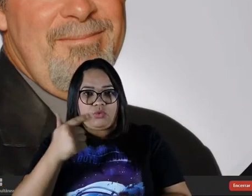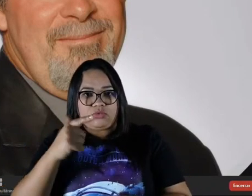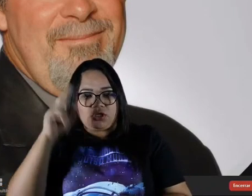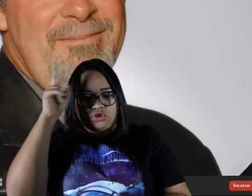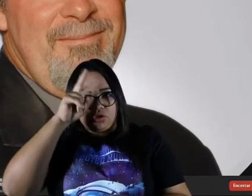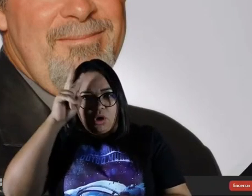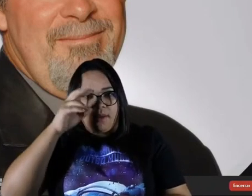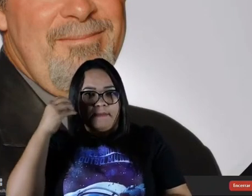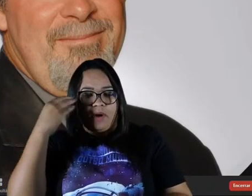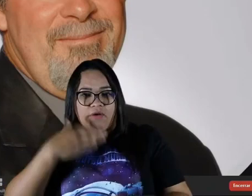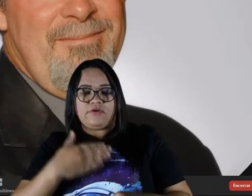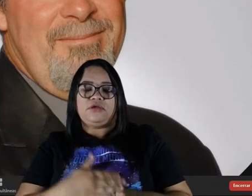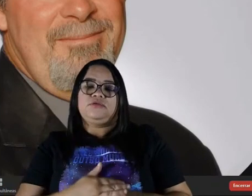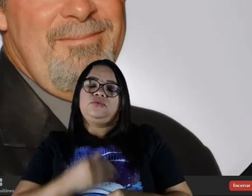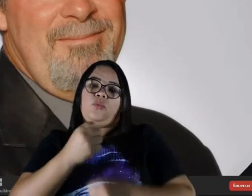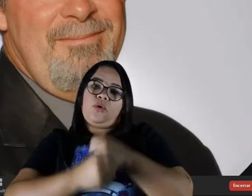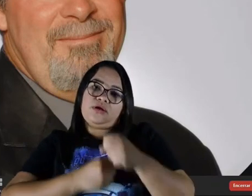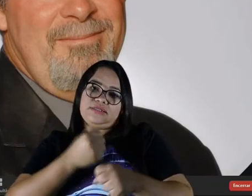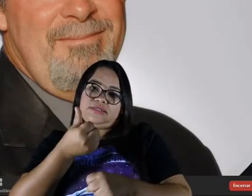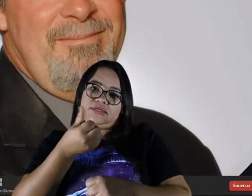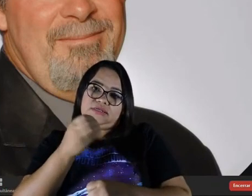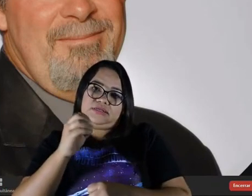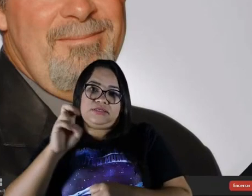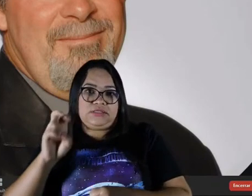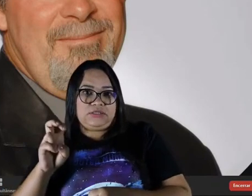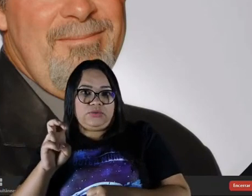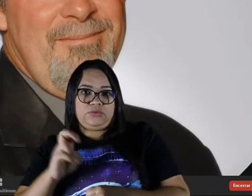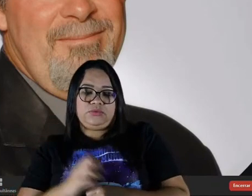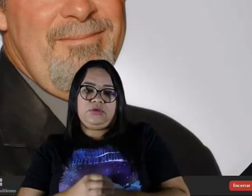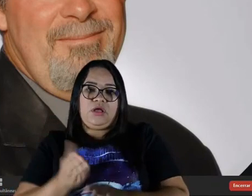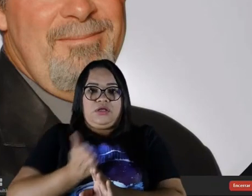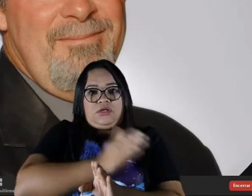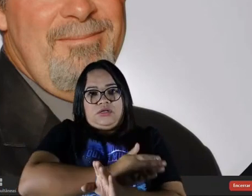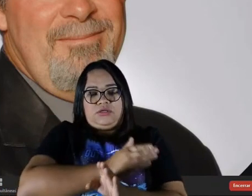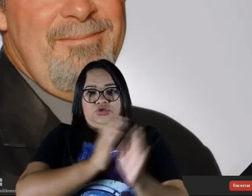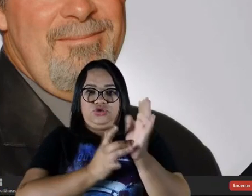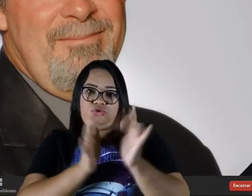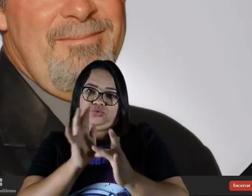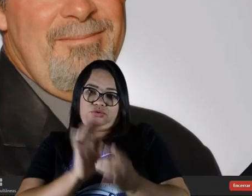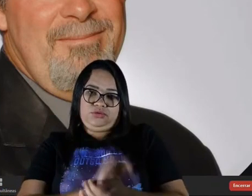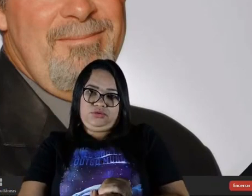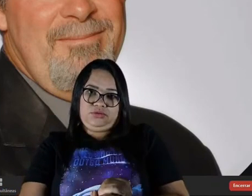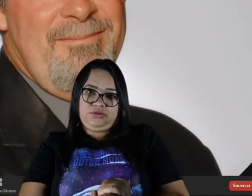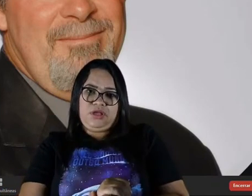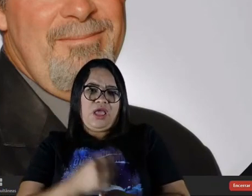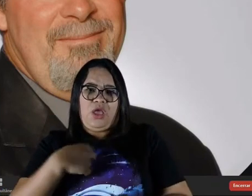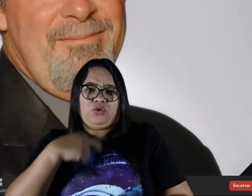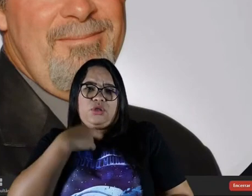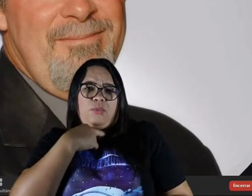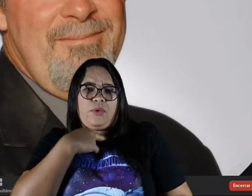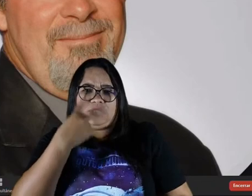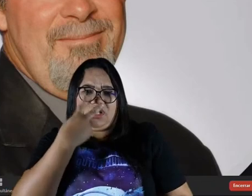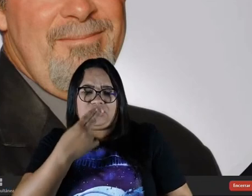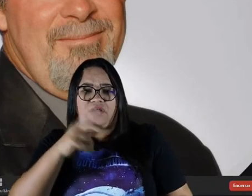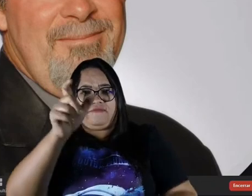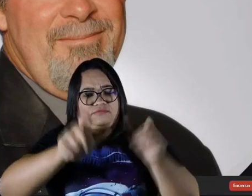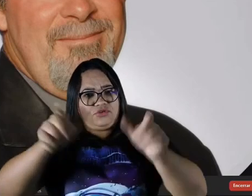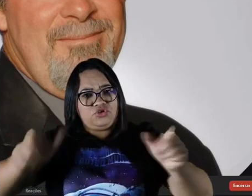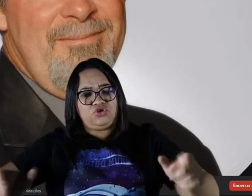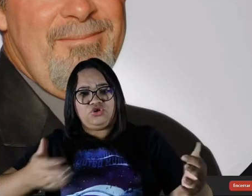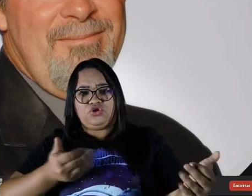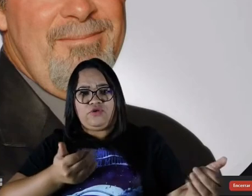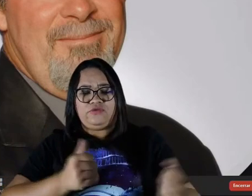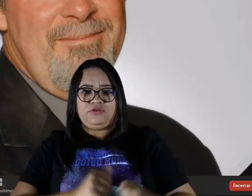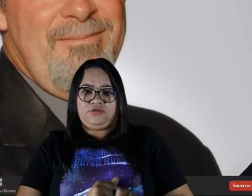605, quando Daniel foi levado. E então, não, eu não posso hoje me furtar e achar que os jovens, vocês, não